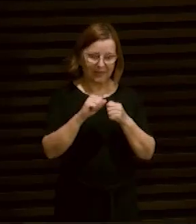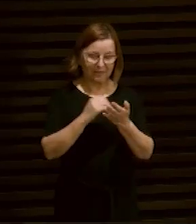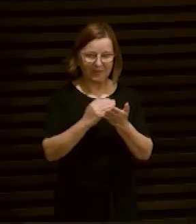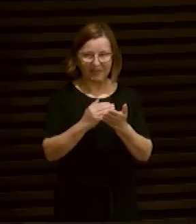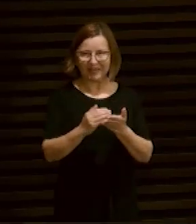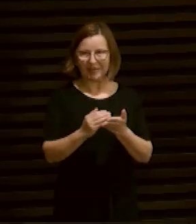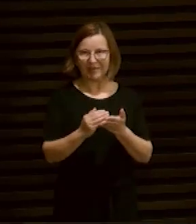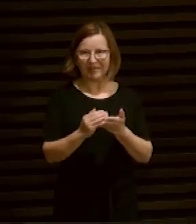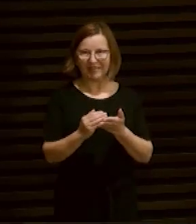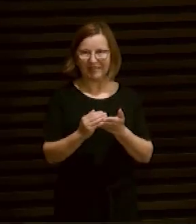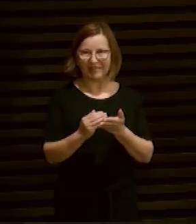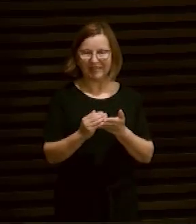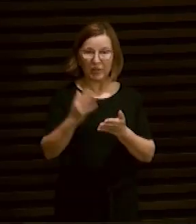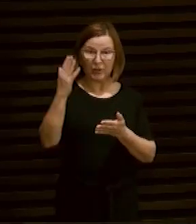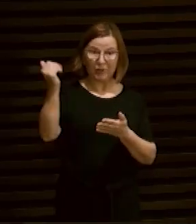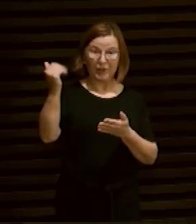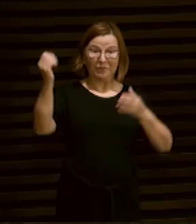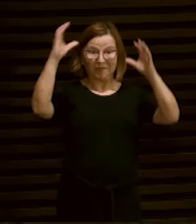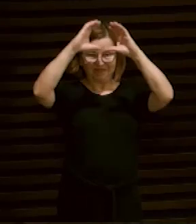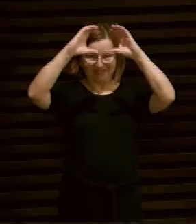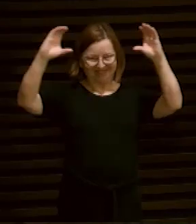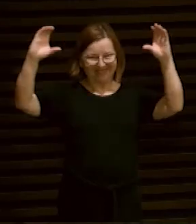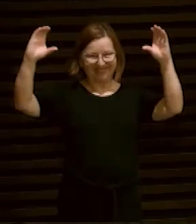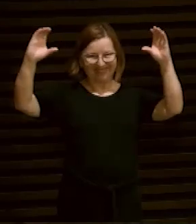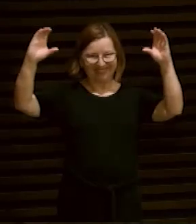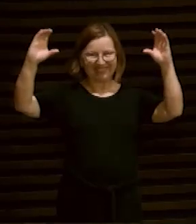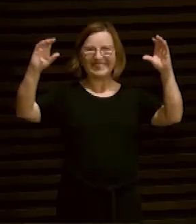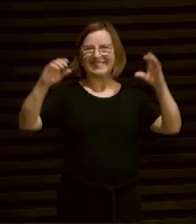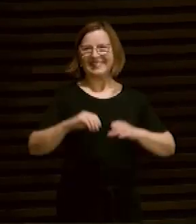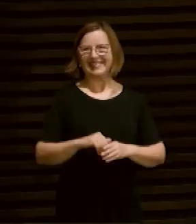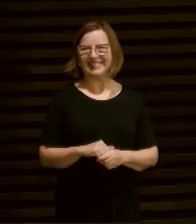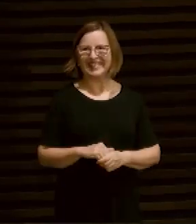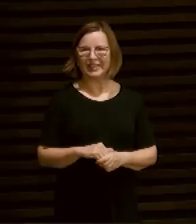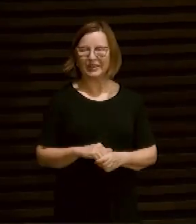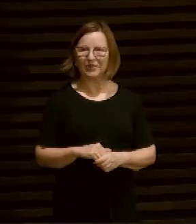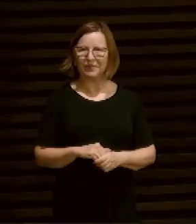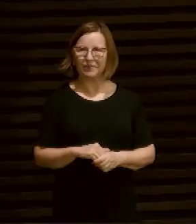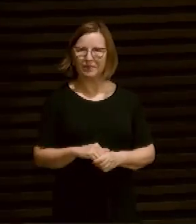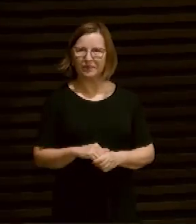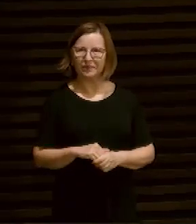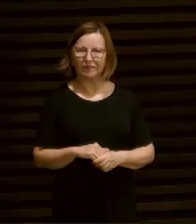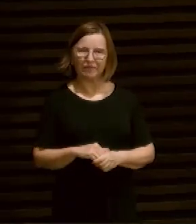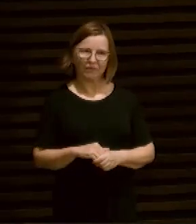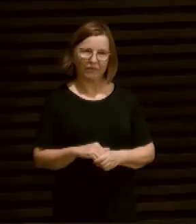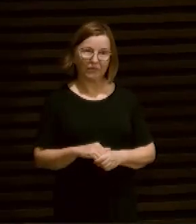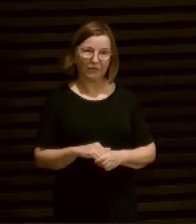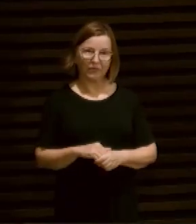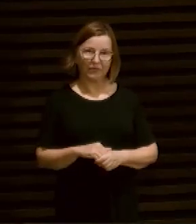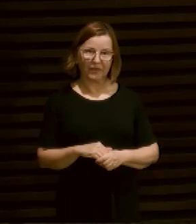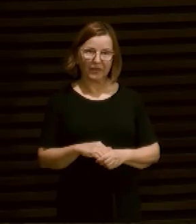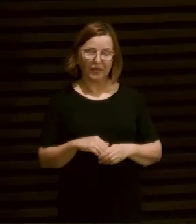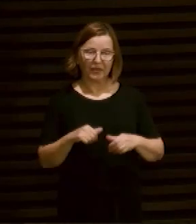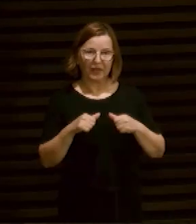participais da vocação celestial. Isso aqui vai ligar com o